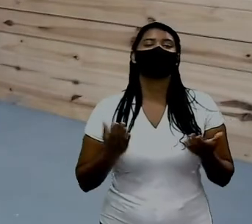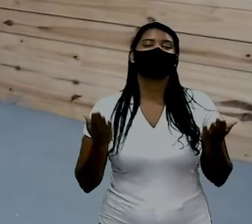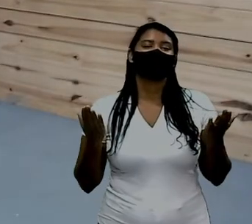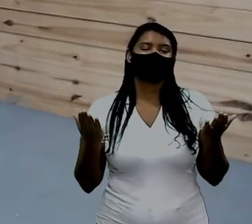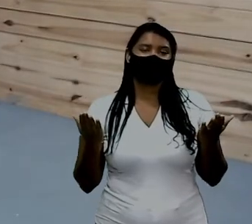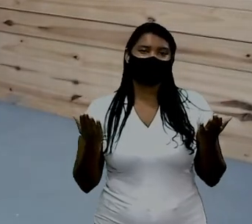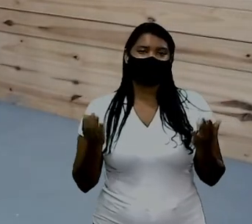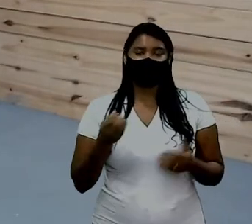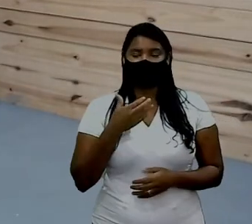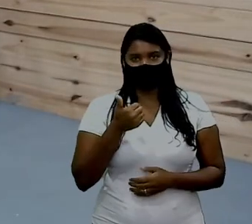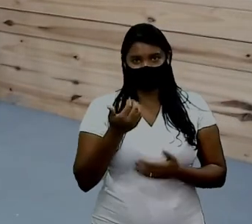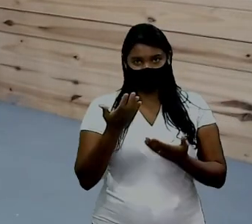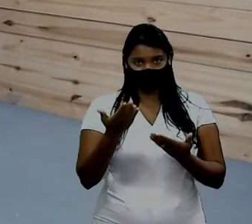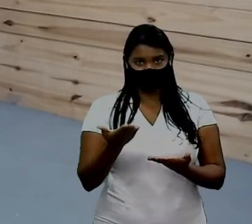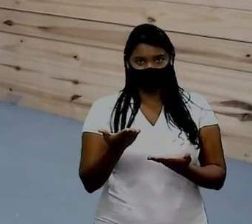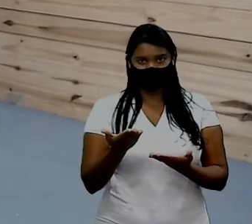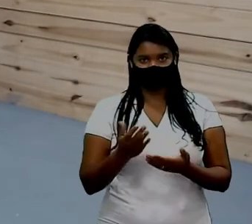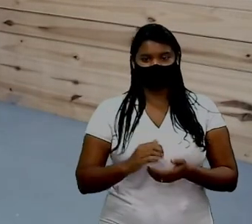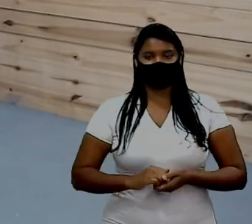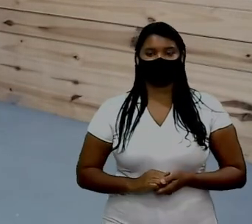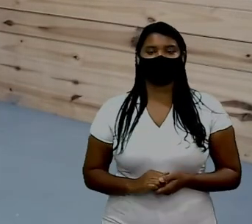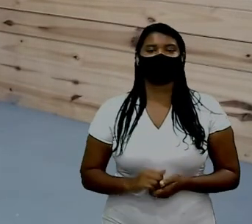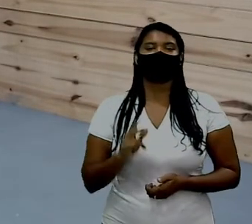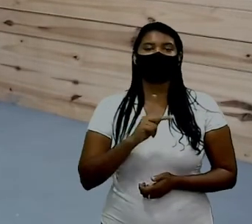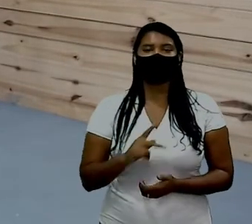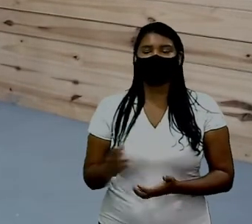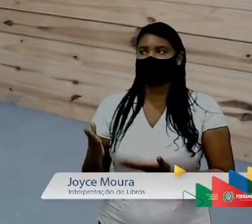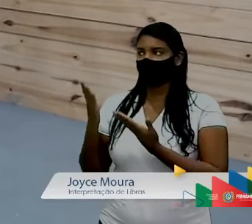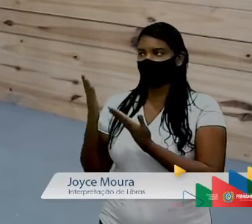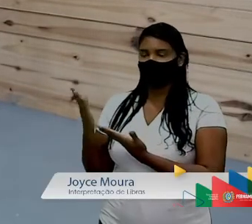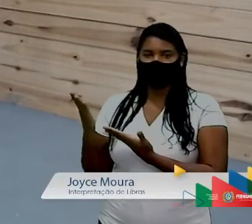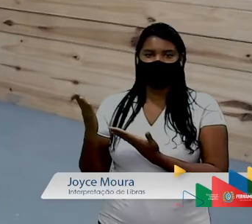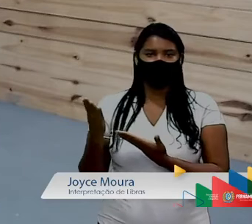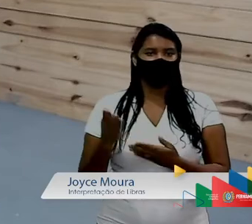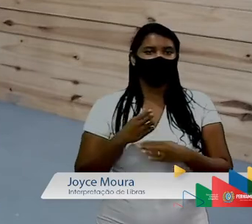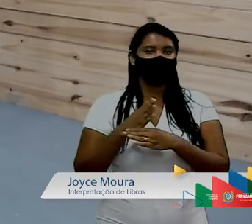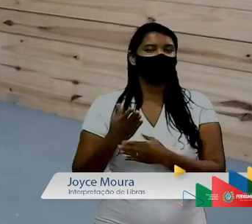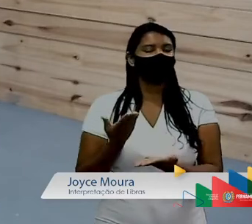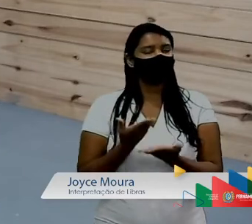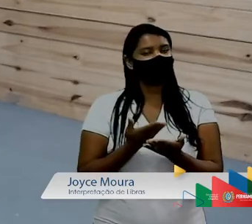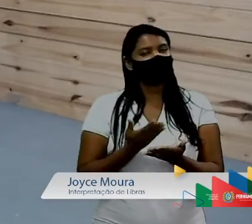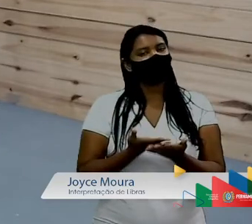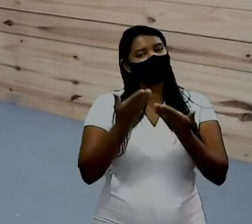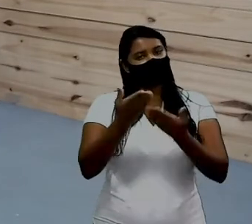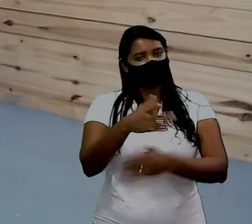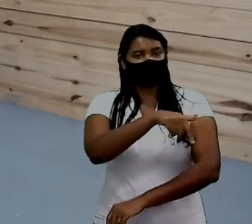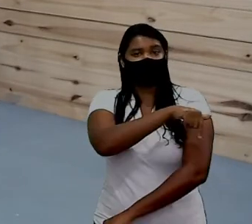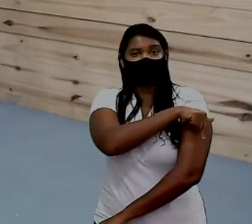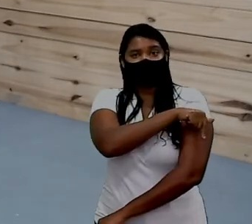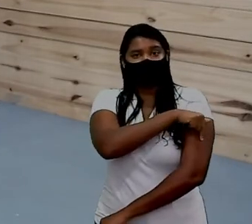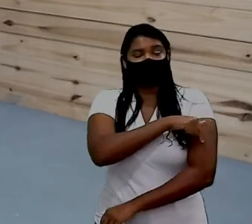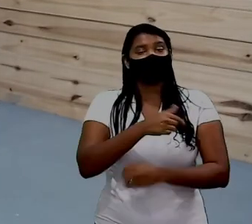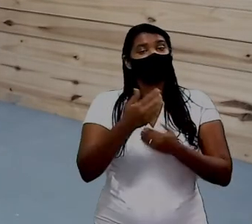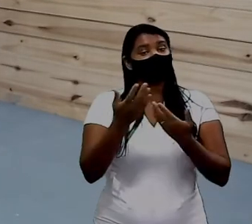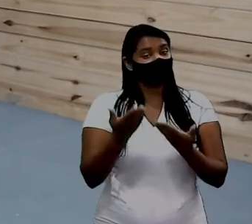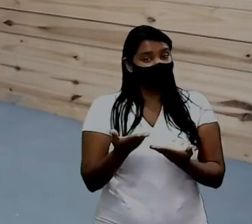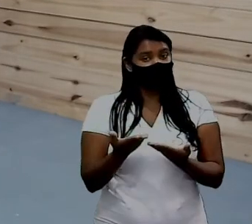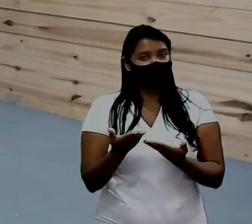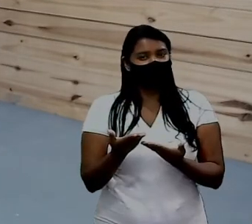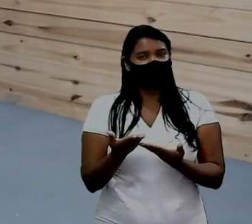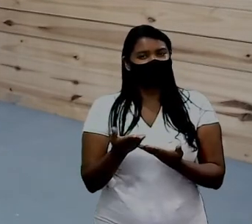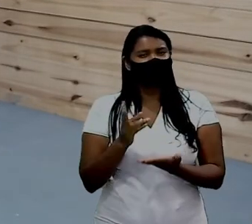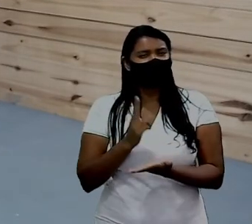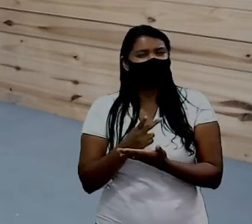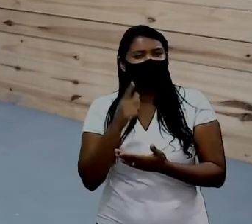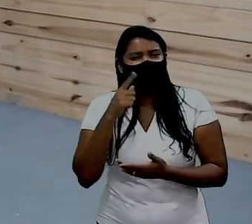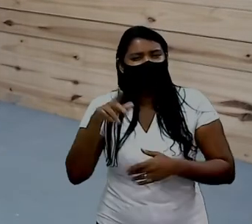Olá pessoal, tudo bem? Estou aqui de volta, professor Almicerpa, para mais uma videoaula para você do sétimo ano. Ou você que nos assiste, né?